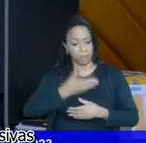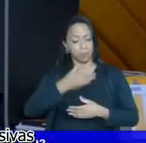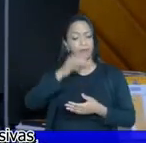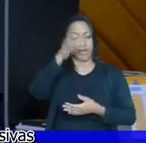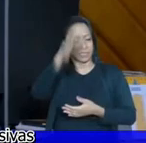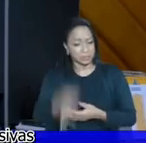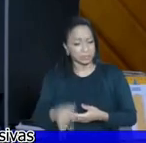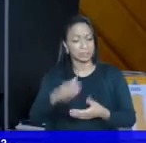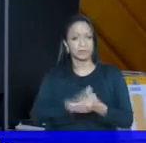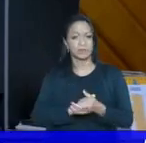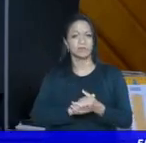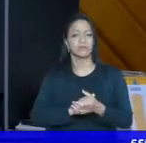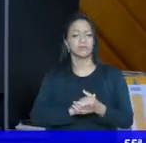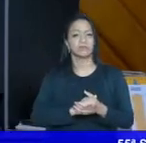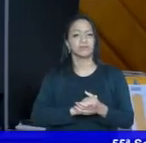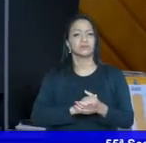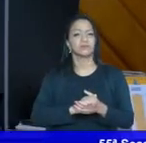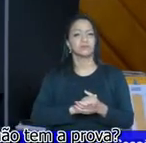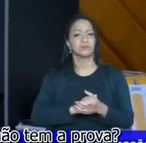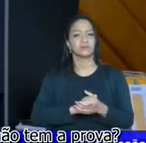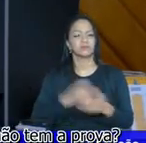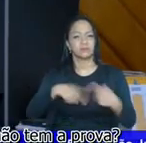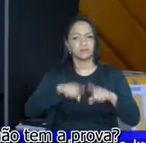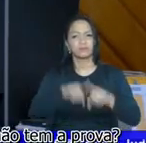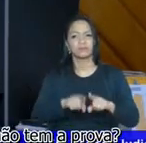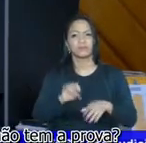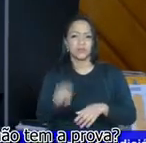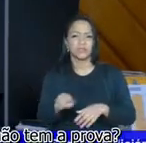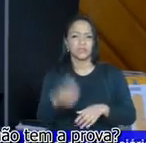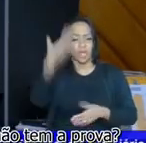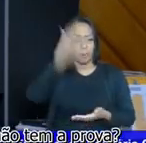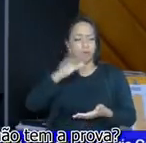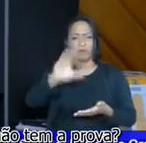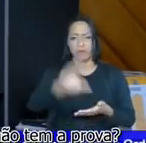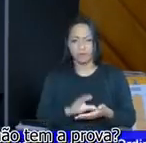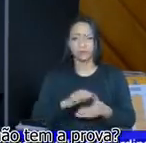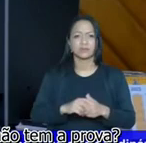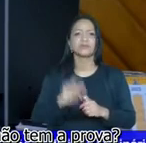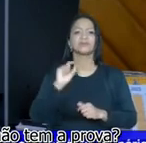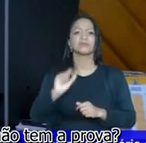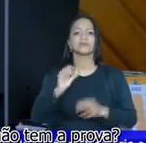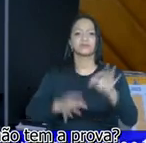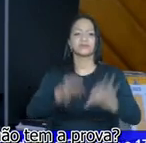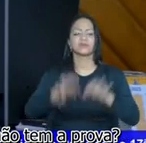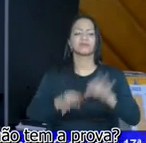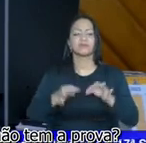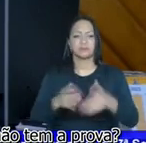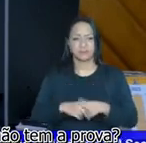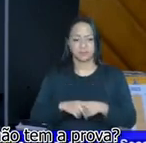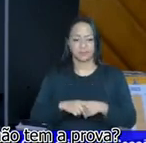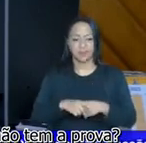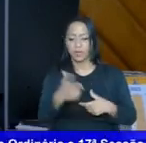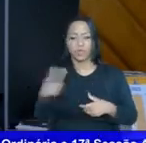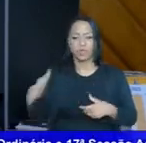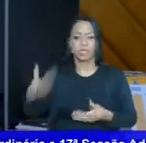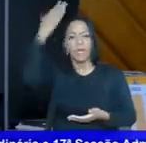se as fases são preclusivas, então, se ele não comprovar, o que o juiz faz quando ele não